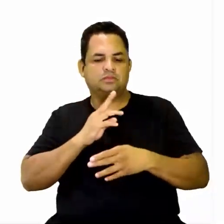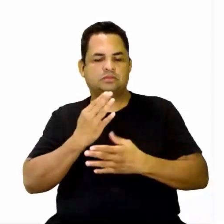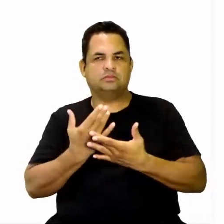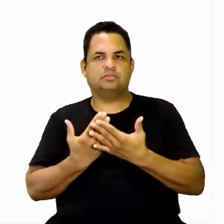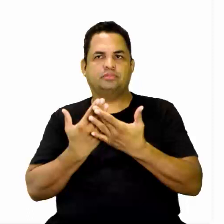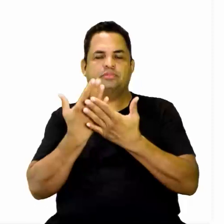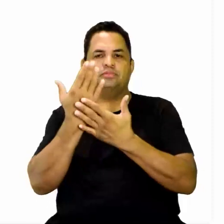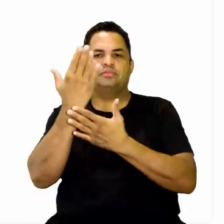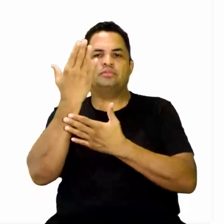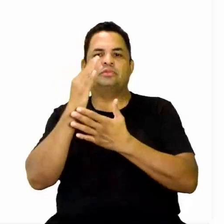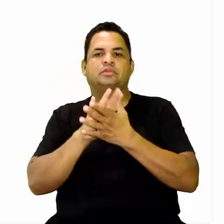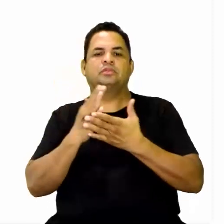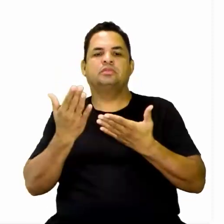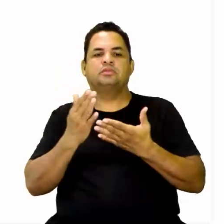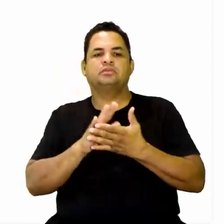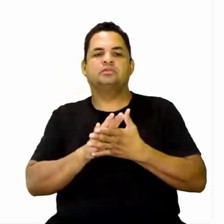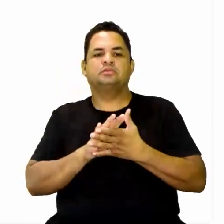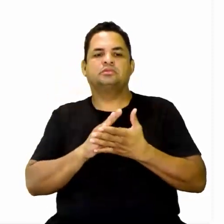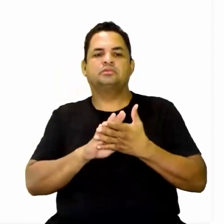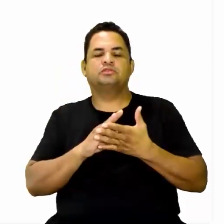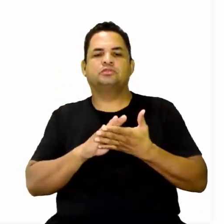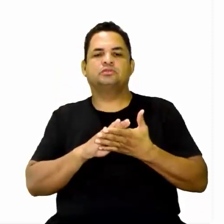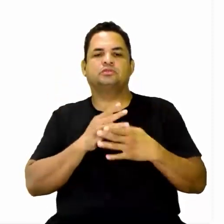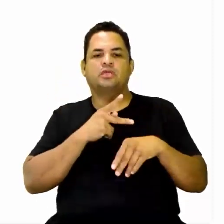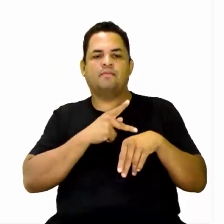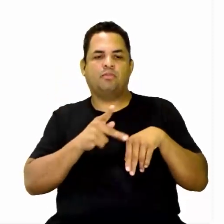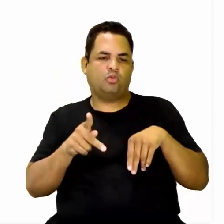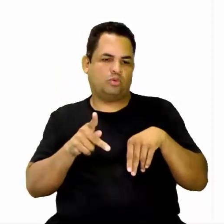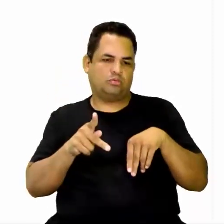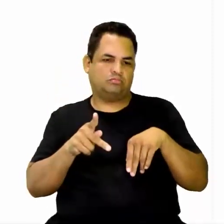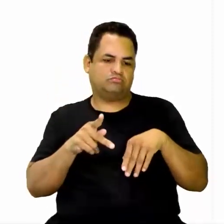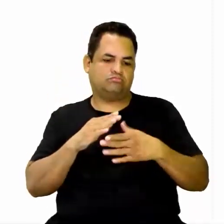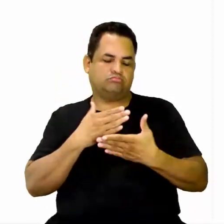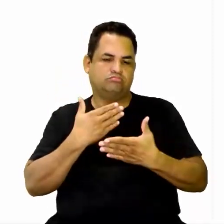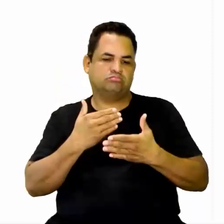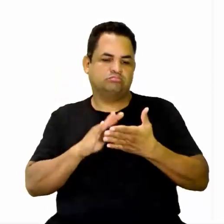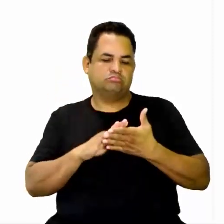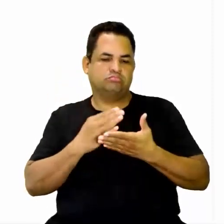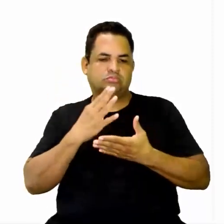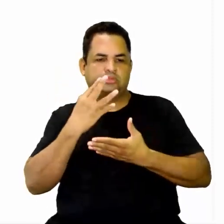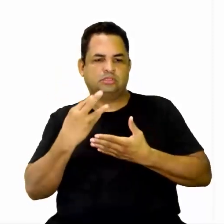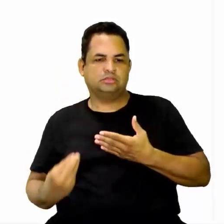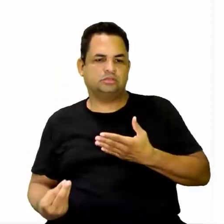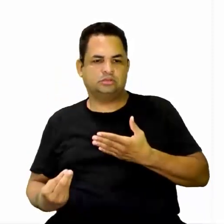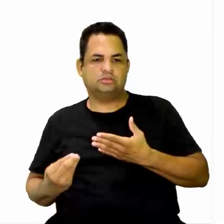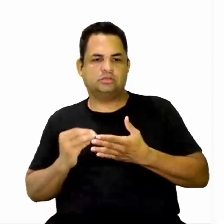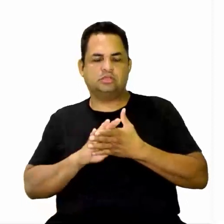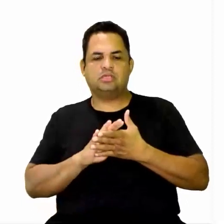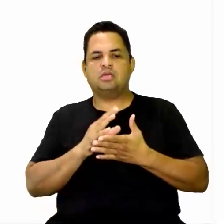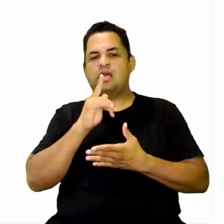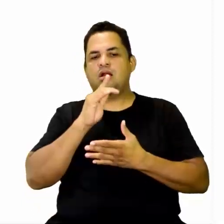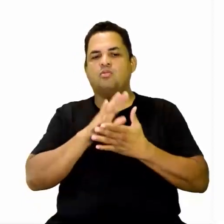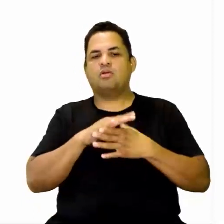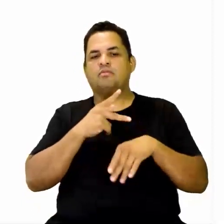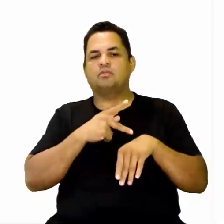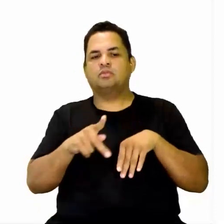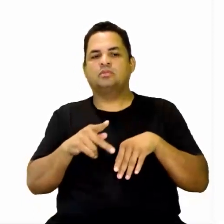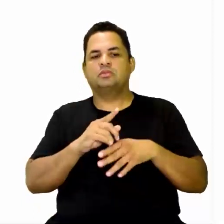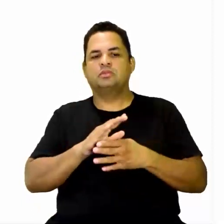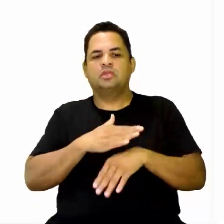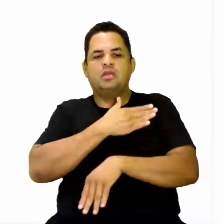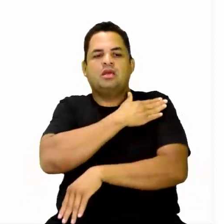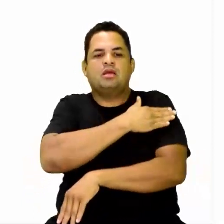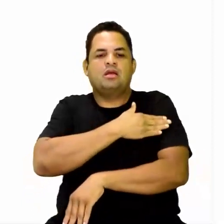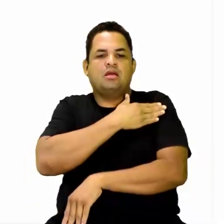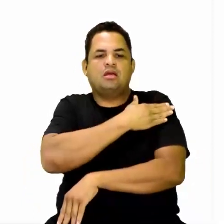e condensação, as impurezas, ok, ficaram e a água, ela é água pura, né? O álcool